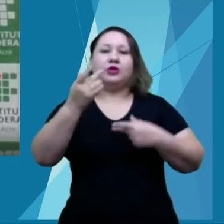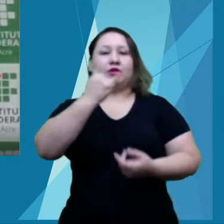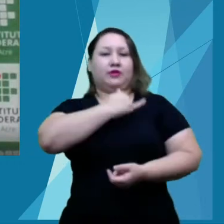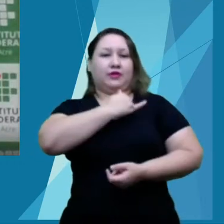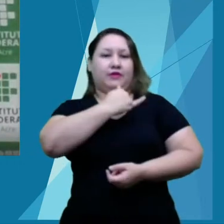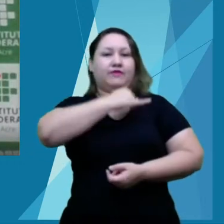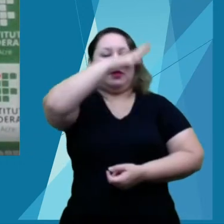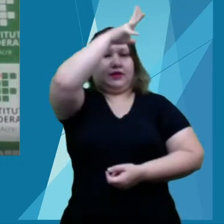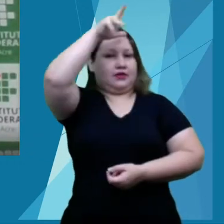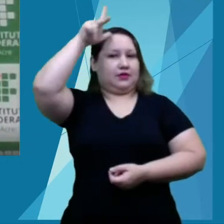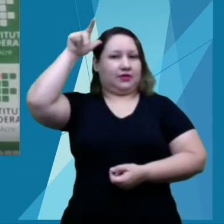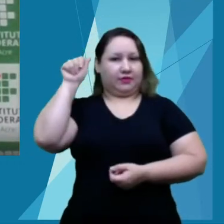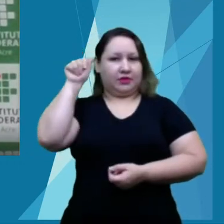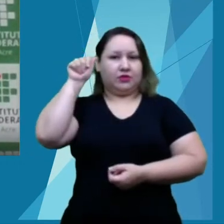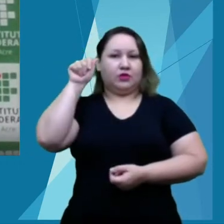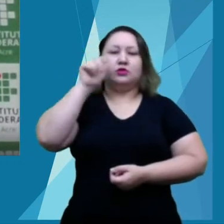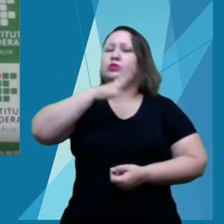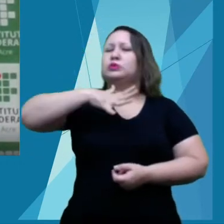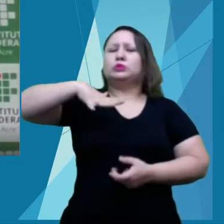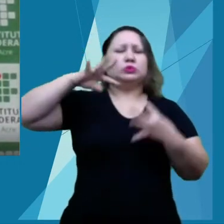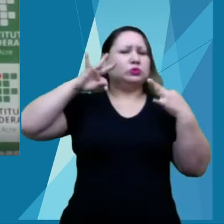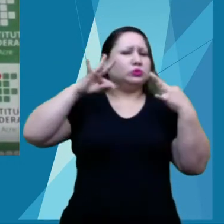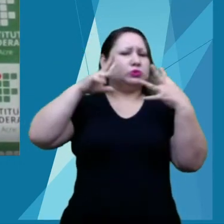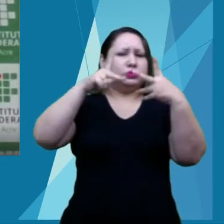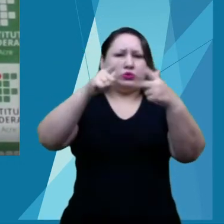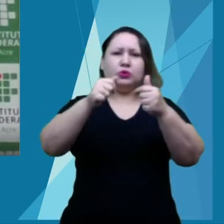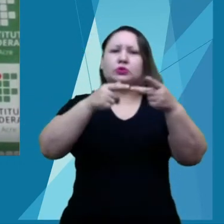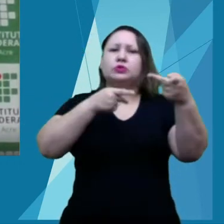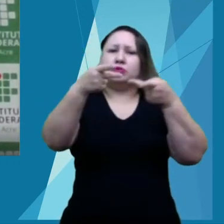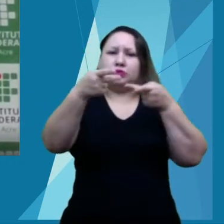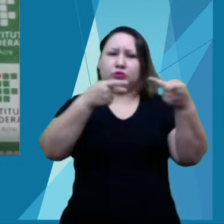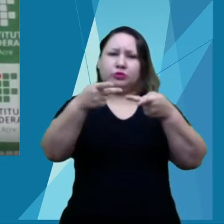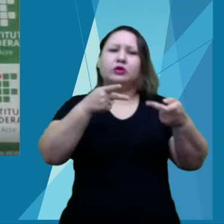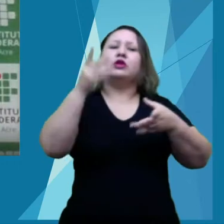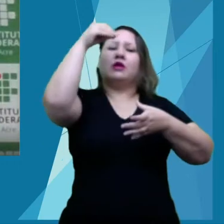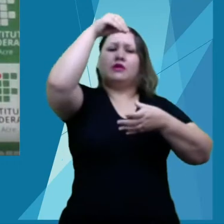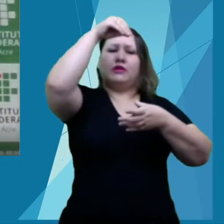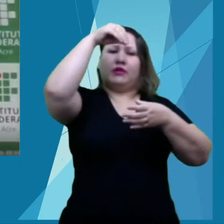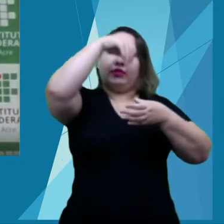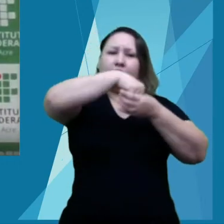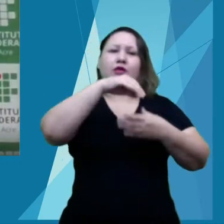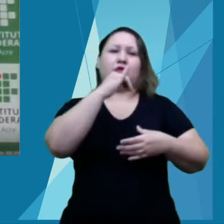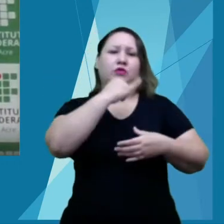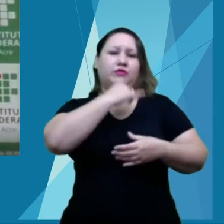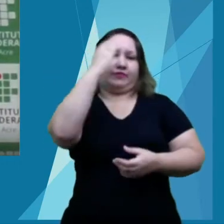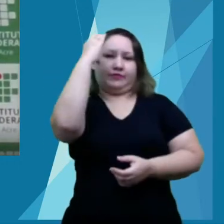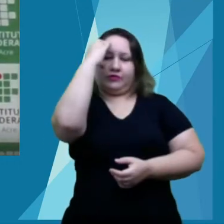diferente. Todos esses projetos são executados no Campus Cruzeiro do Sul.